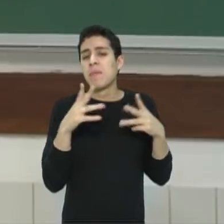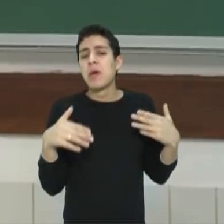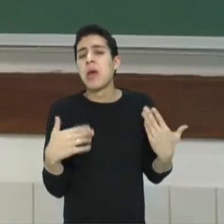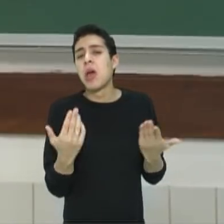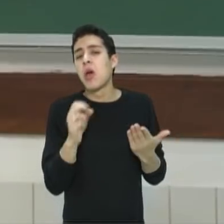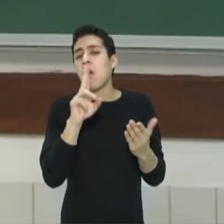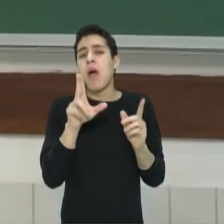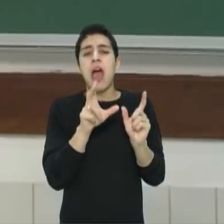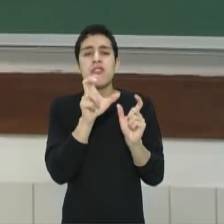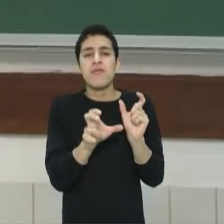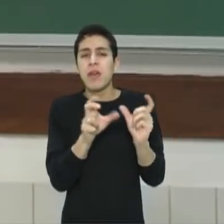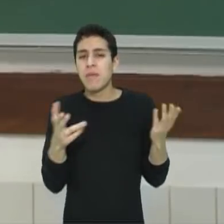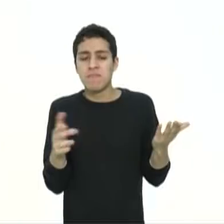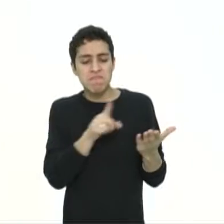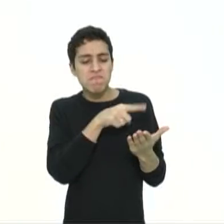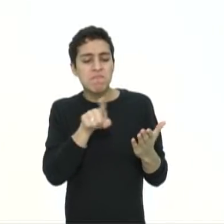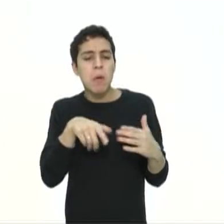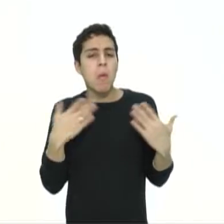advérbio. Assinalem um X.